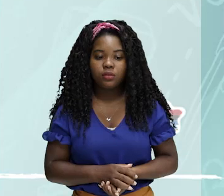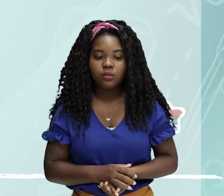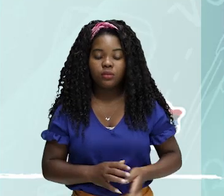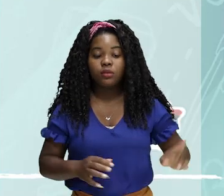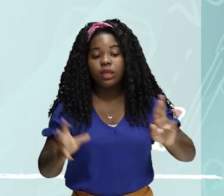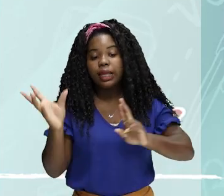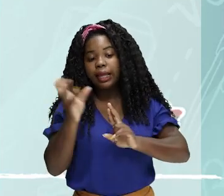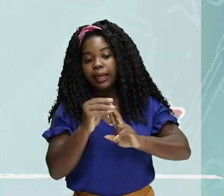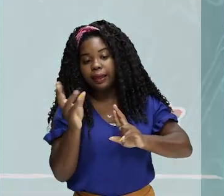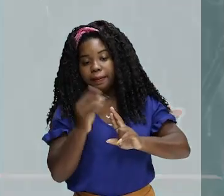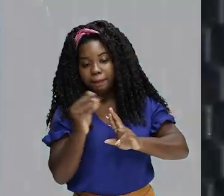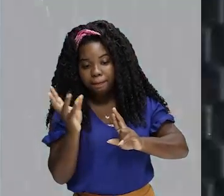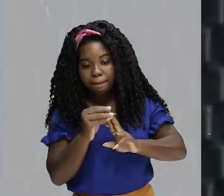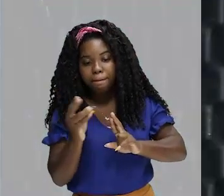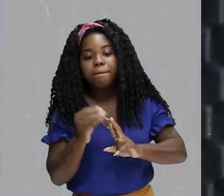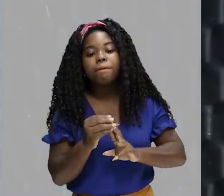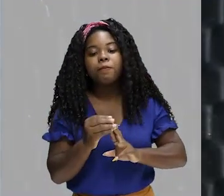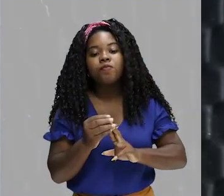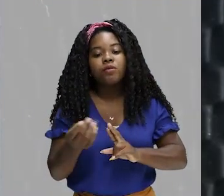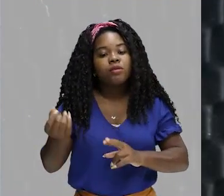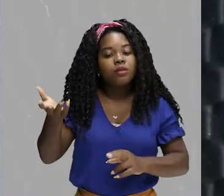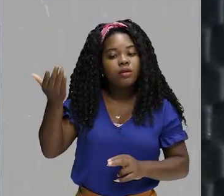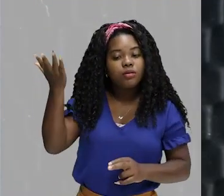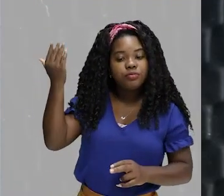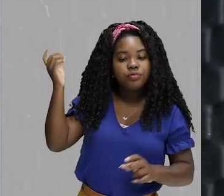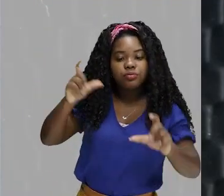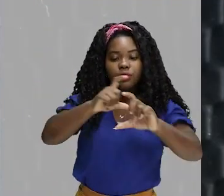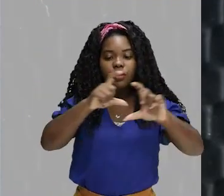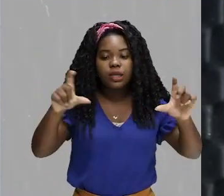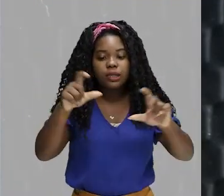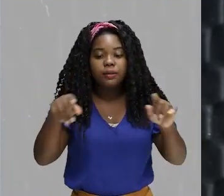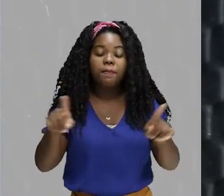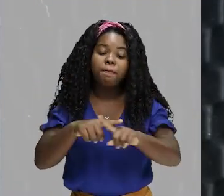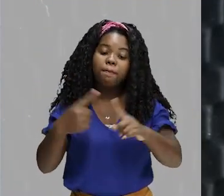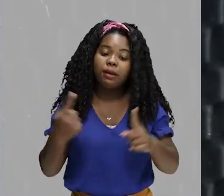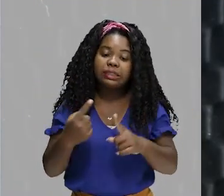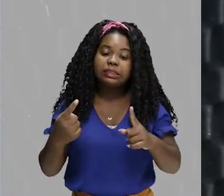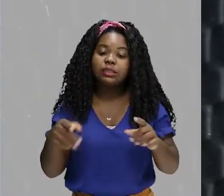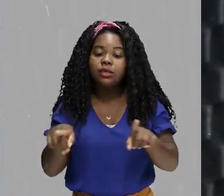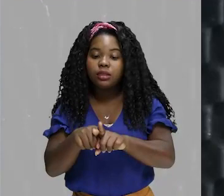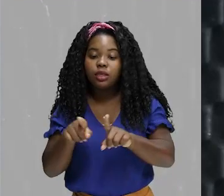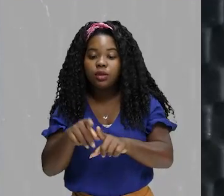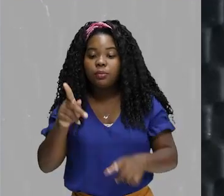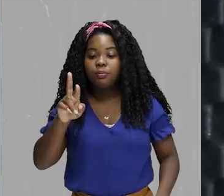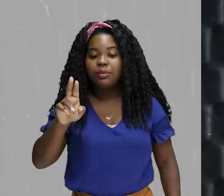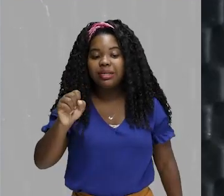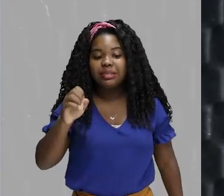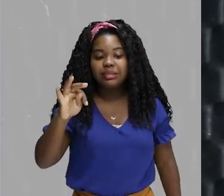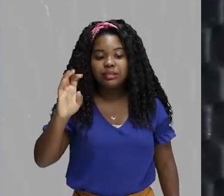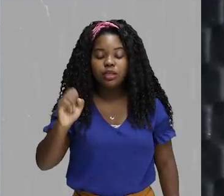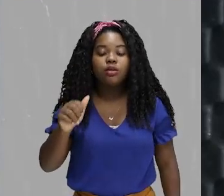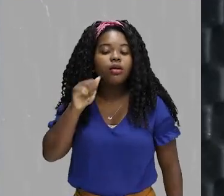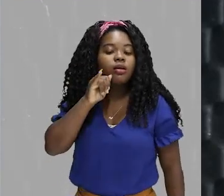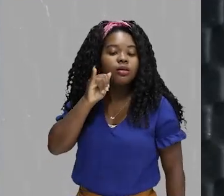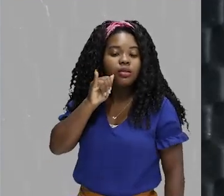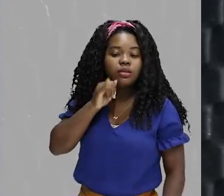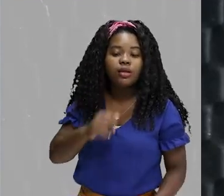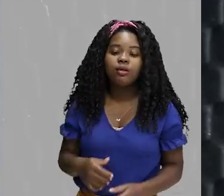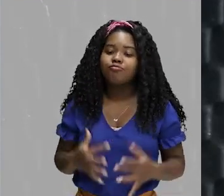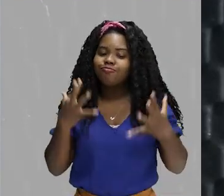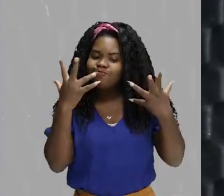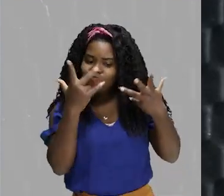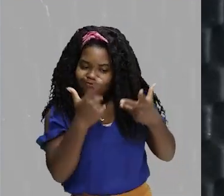y su efecto se mantiene en el presente. Por ejemplo, me encanta que hayas